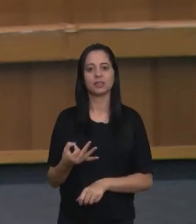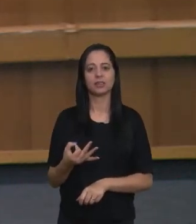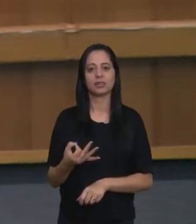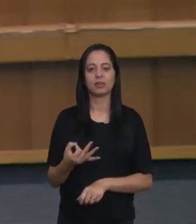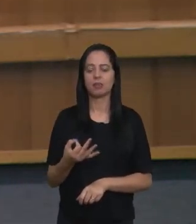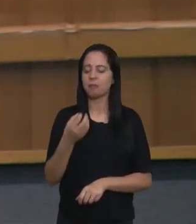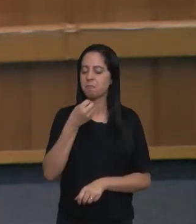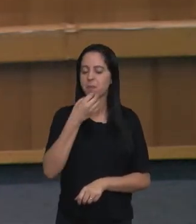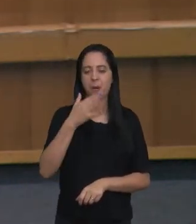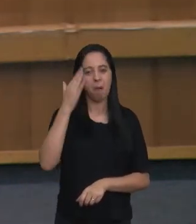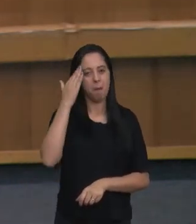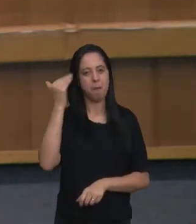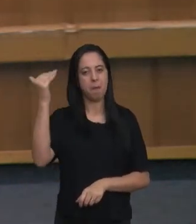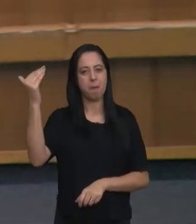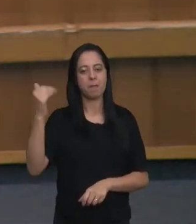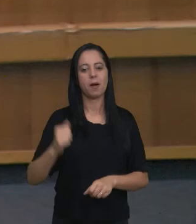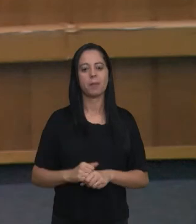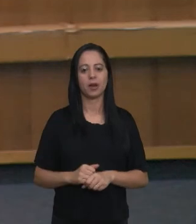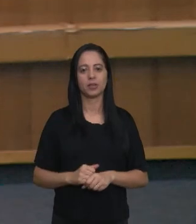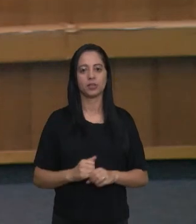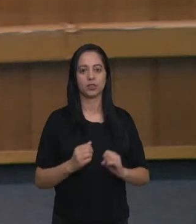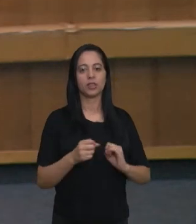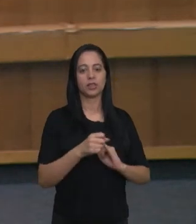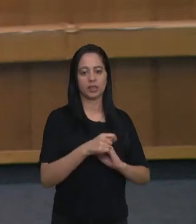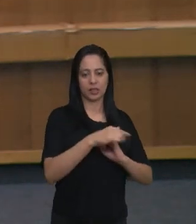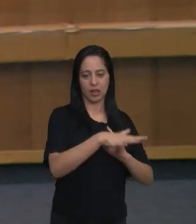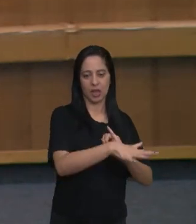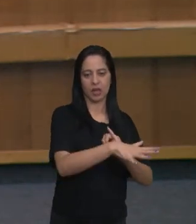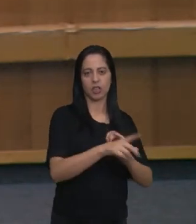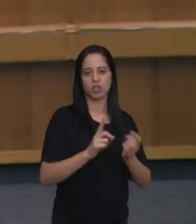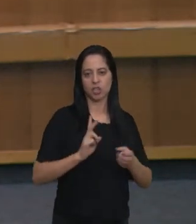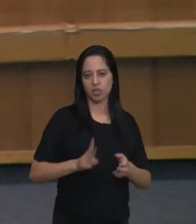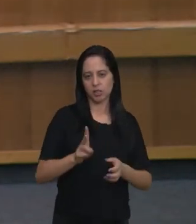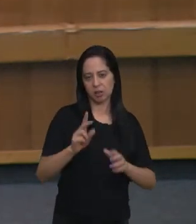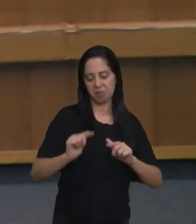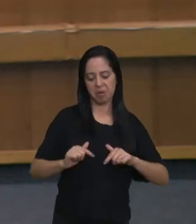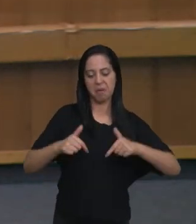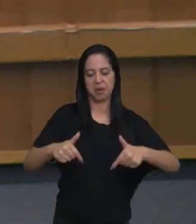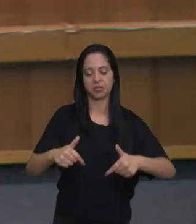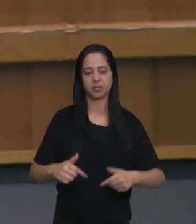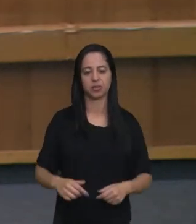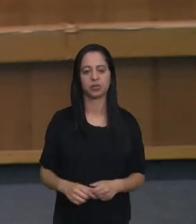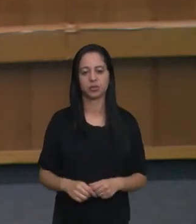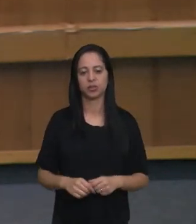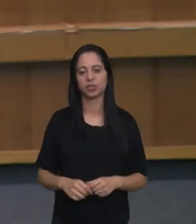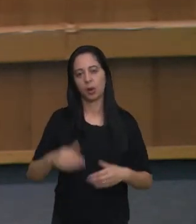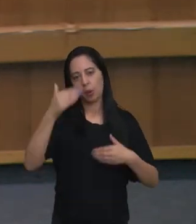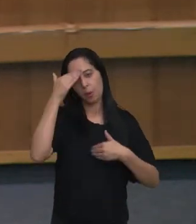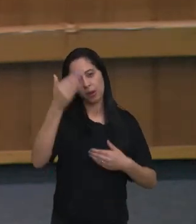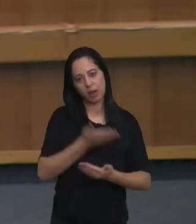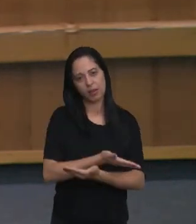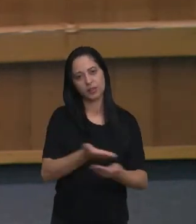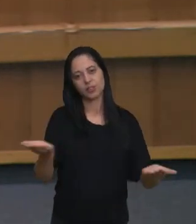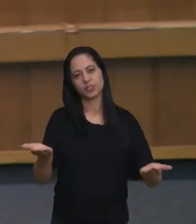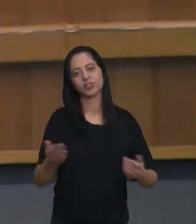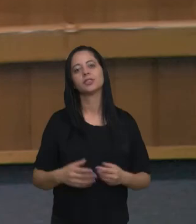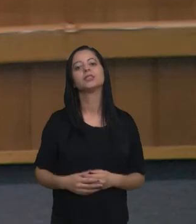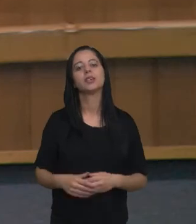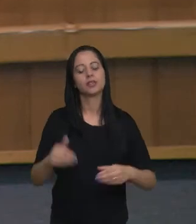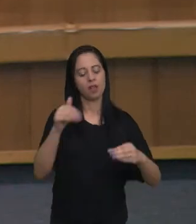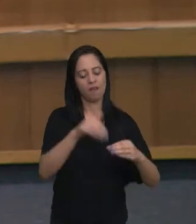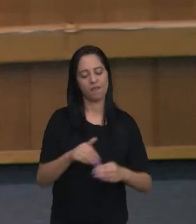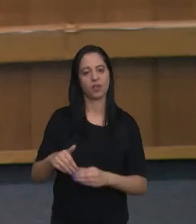sucesso dentre todos que a Igreja sempre se propõe a fazer. Parabéns, obrigado a todos os colegas vereadores que